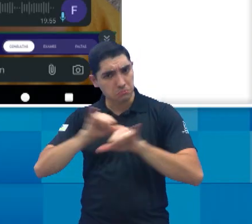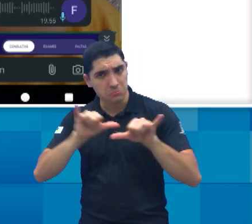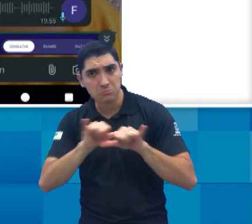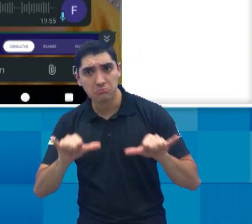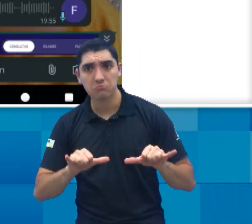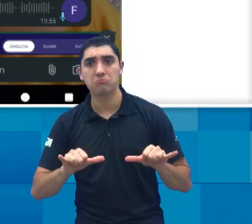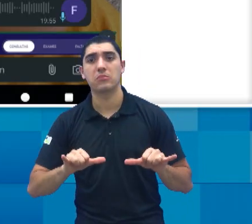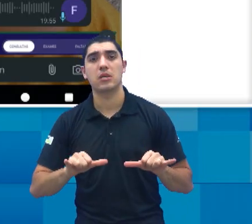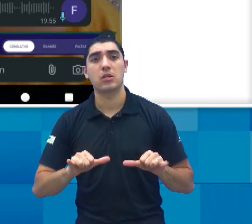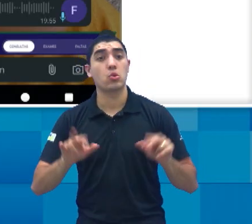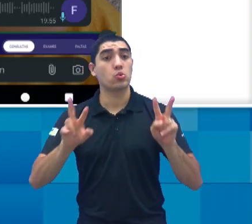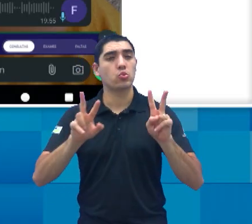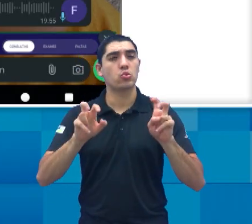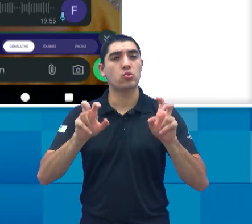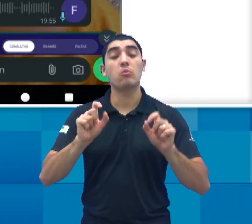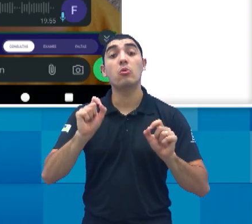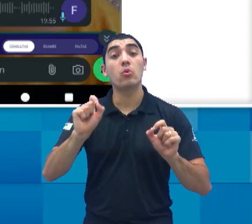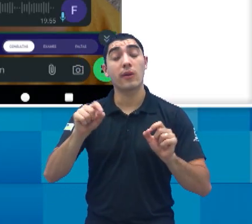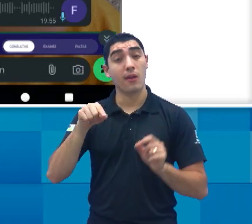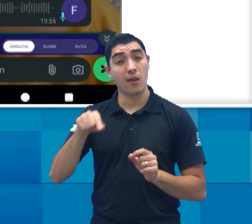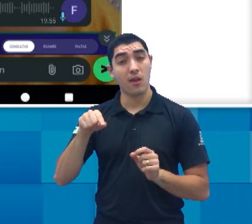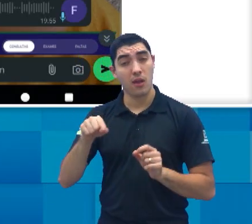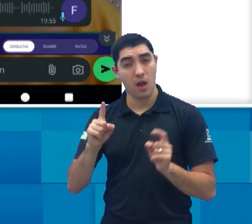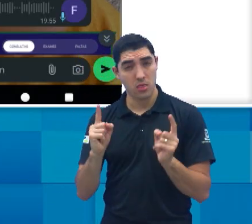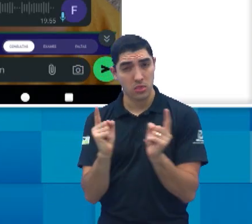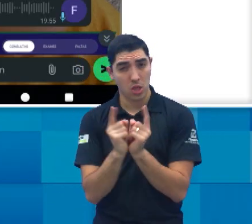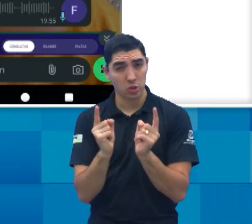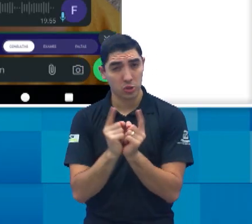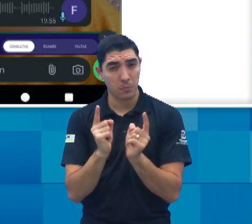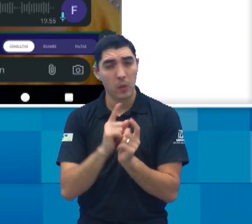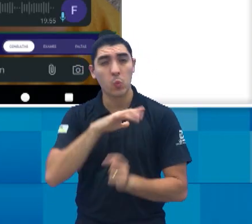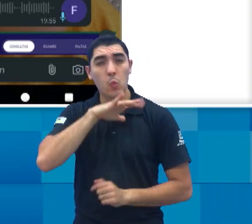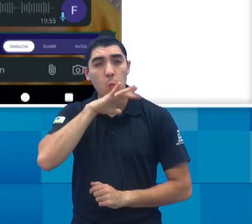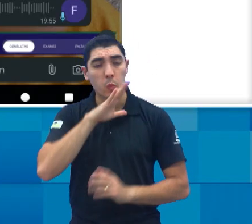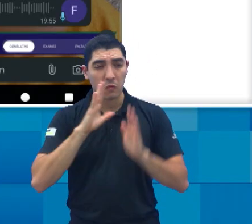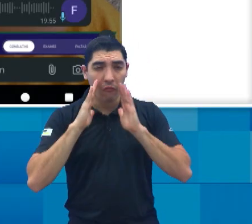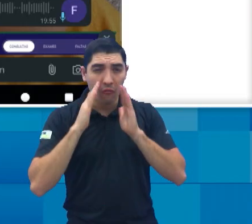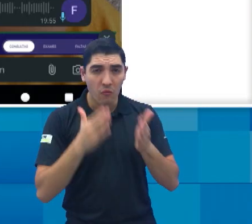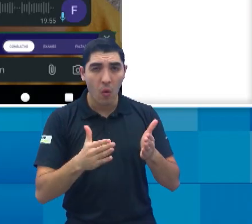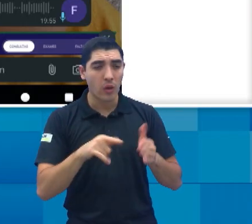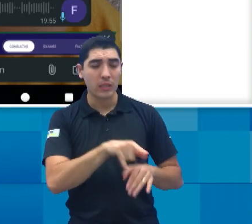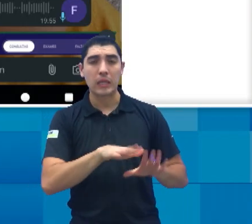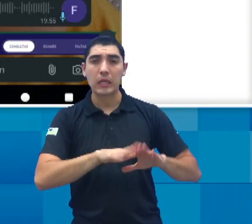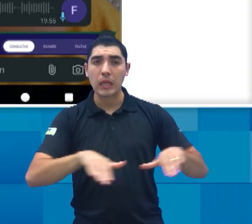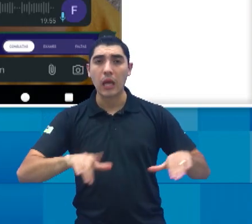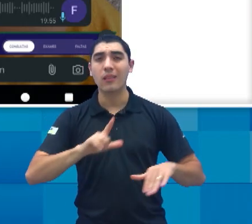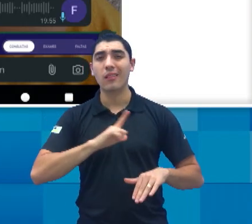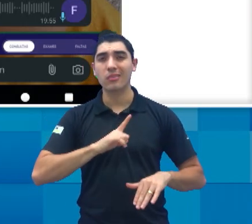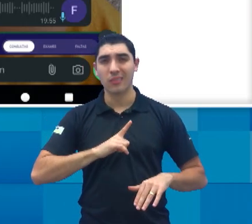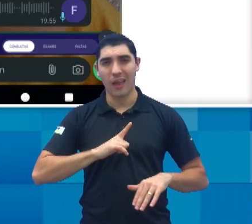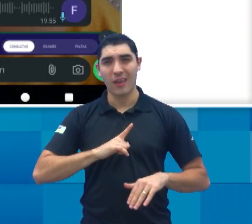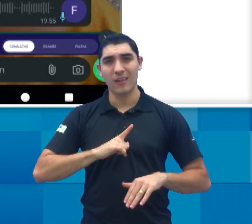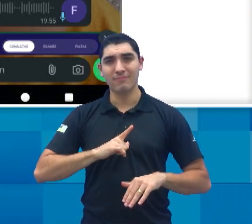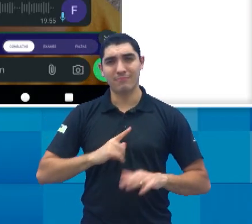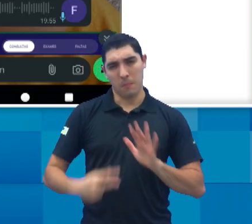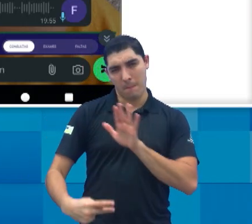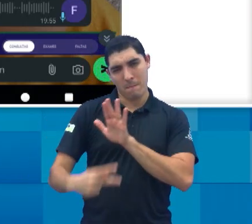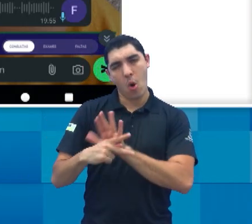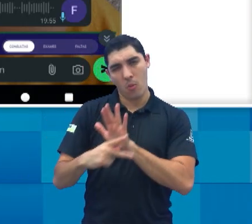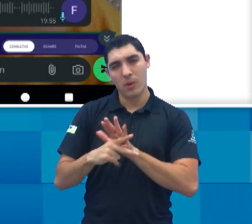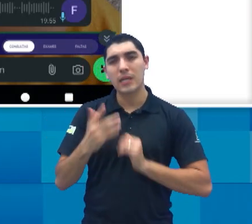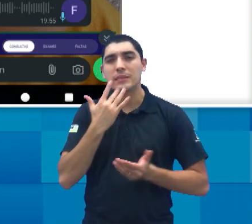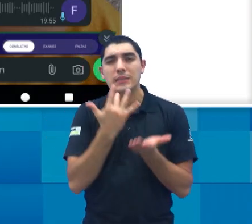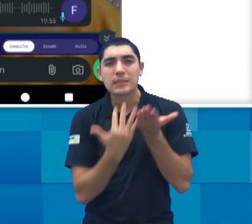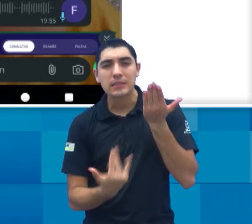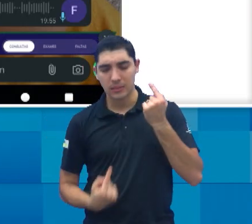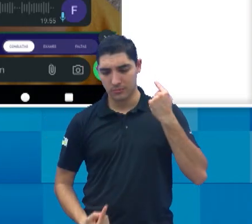a deficiência do atendimento público para as crianças que fazem hemodiálise, a nefropediatria. E nós tivemos aí,